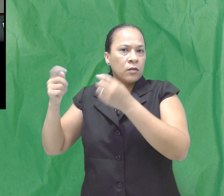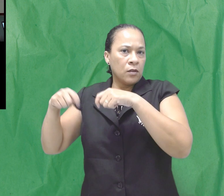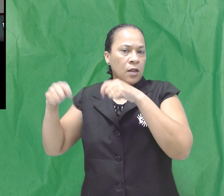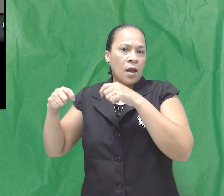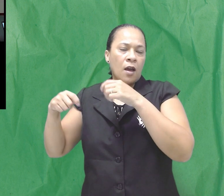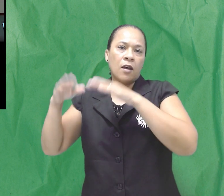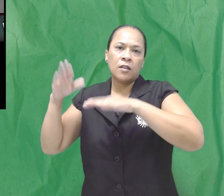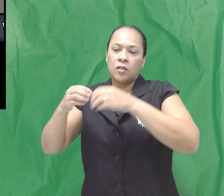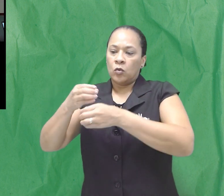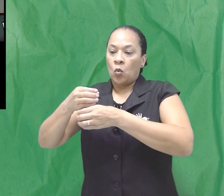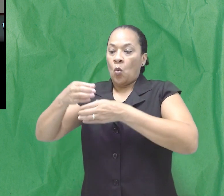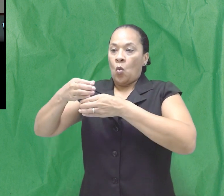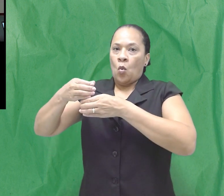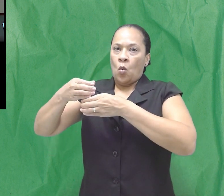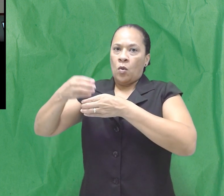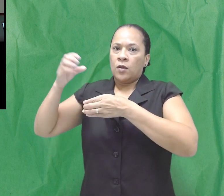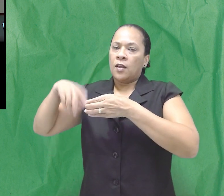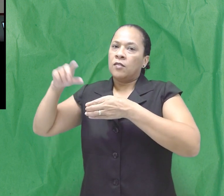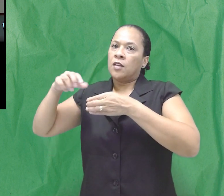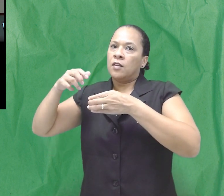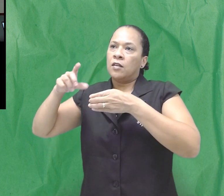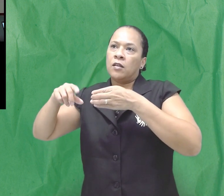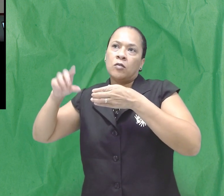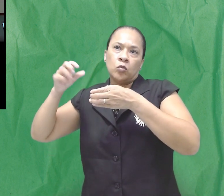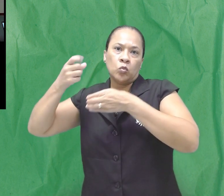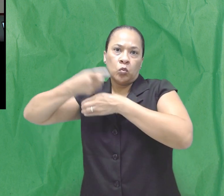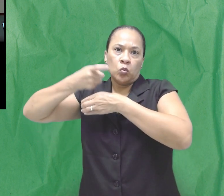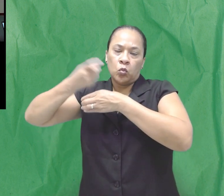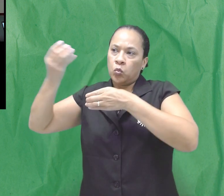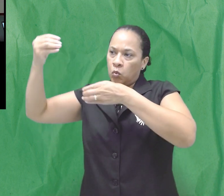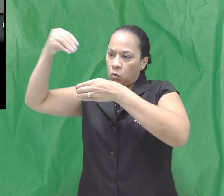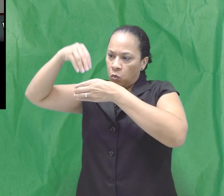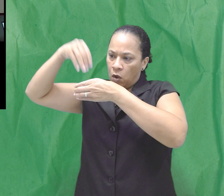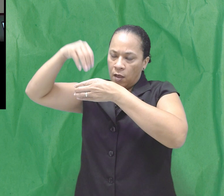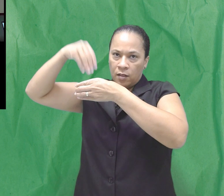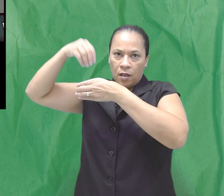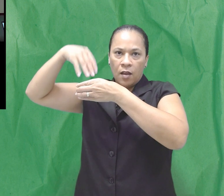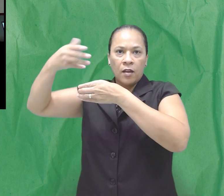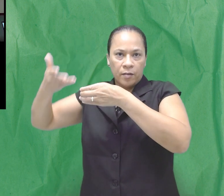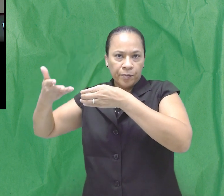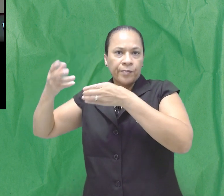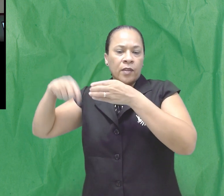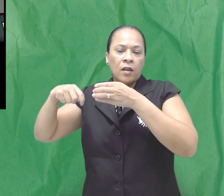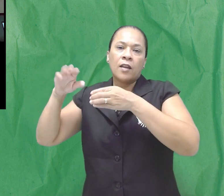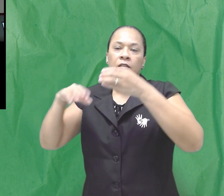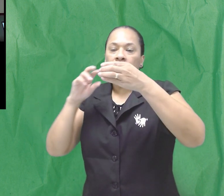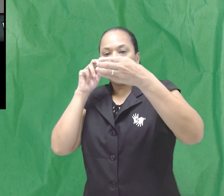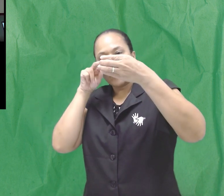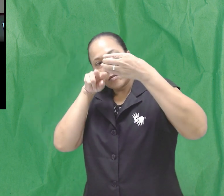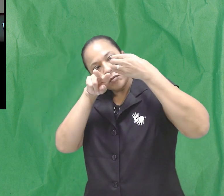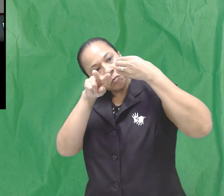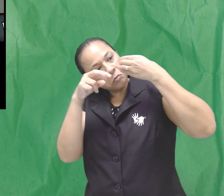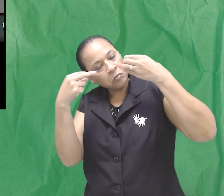ou um gargalo mais largo, se for para armazenar um material sólido. eles podem ainda ser transparentes ou